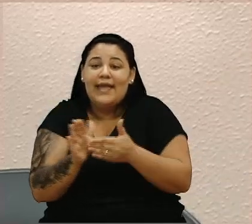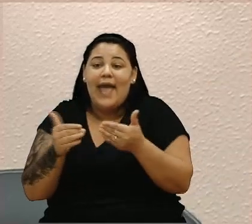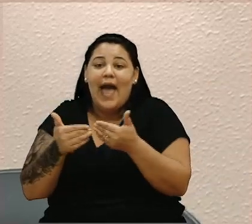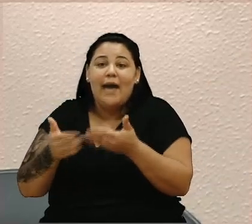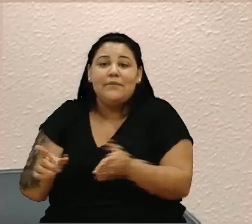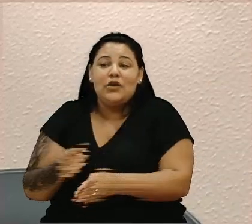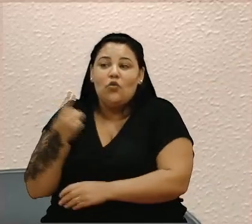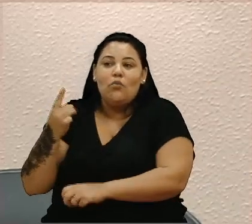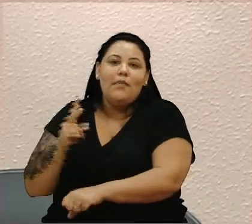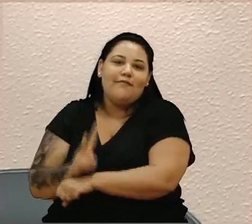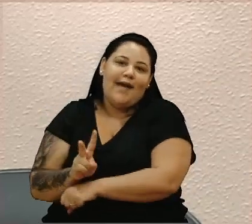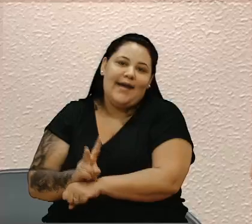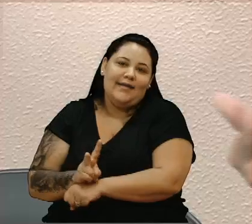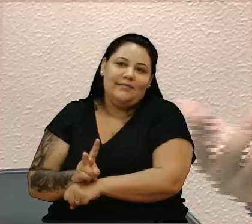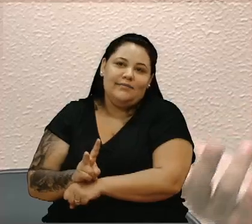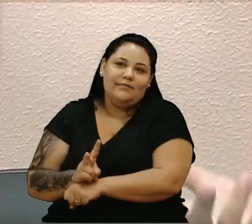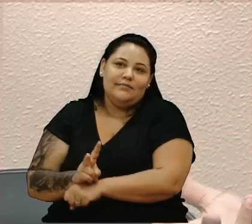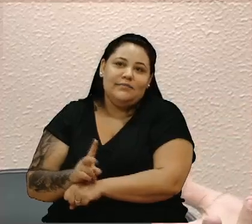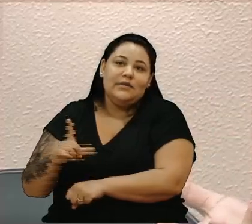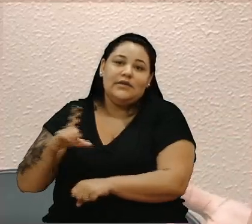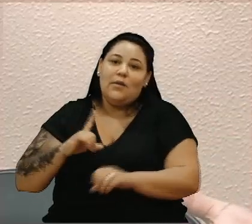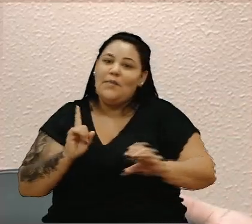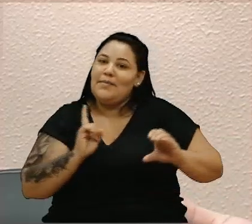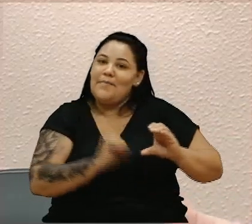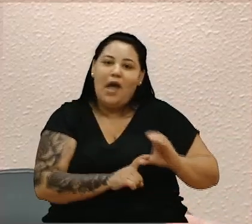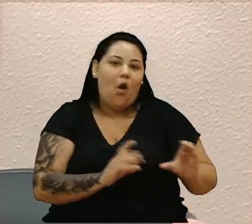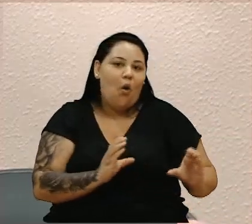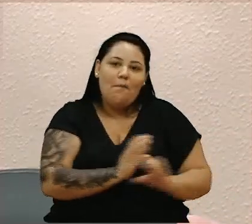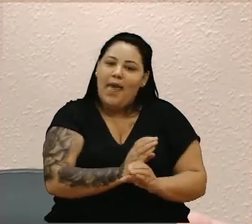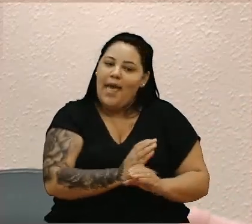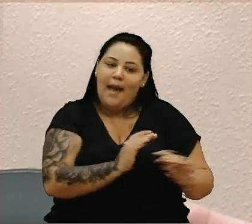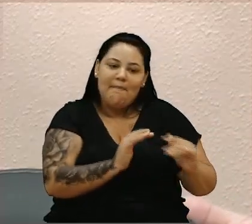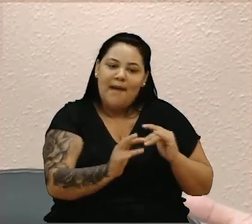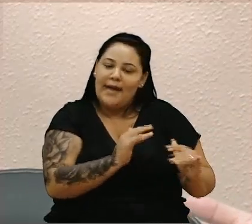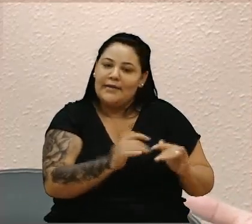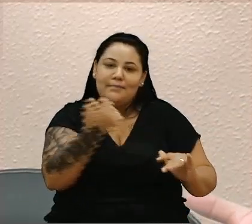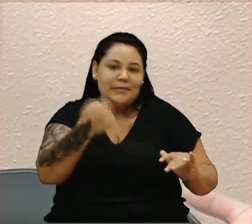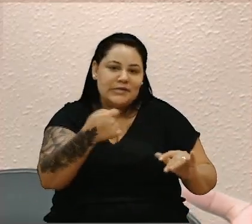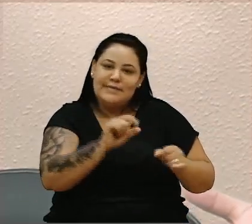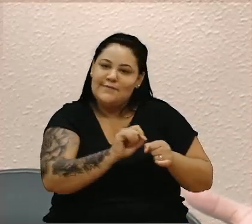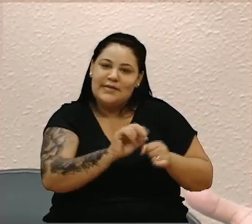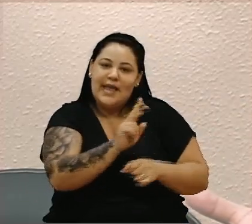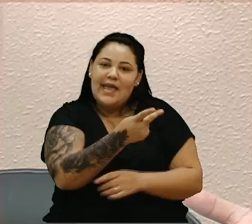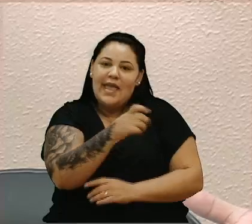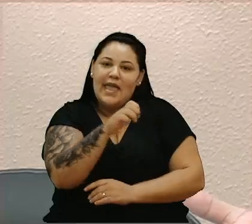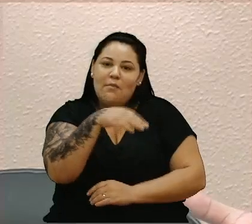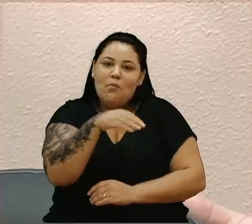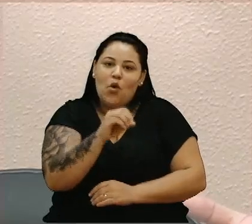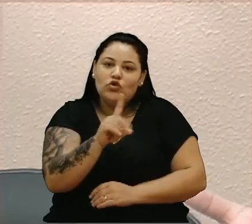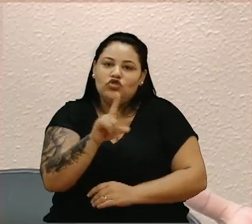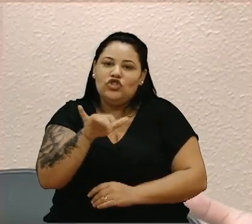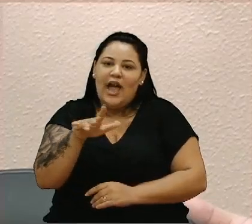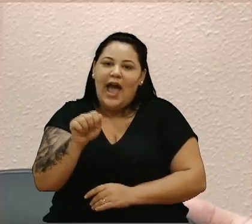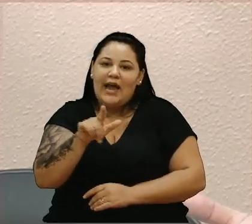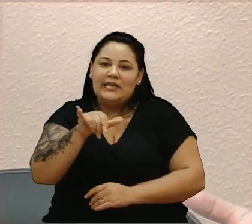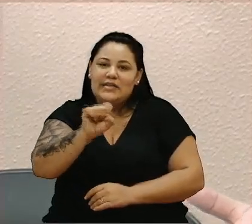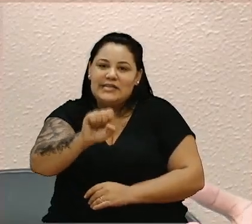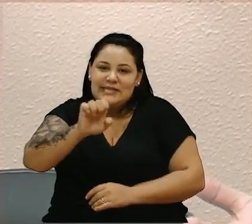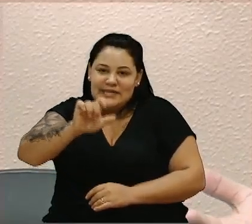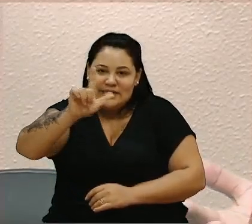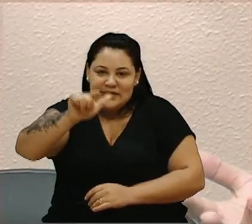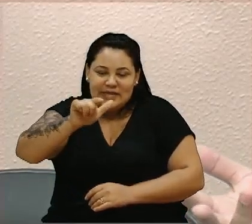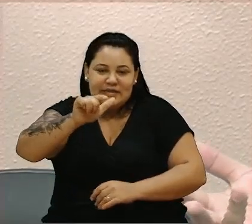vaga. Há uma dependência total de quem precisa fazer hemodiálise e, geralmente, as vagas só